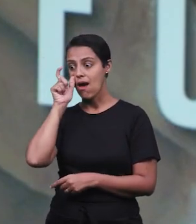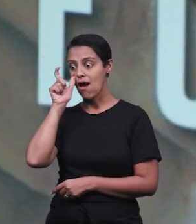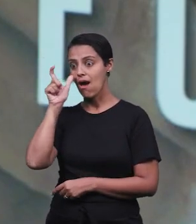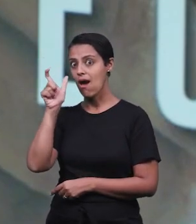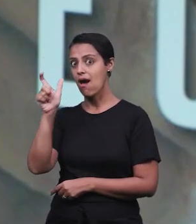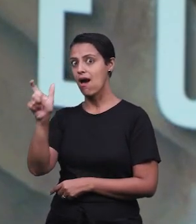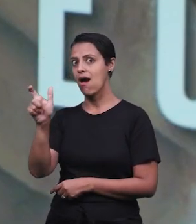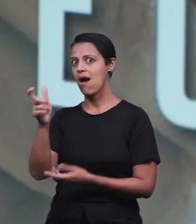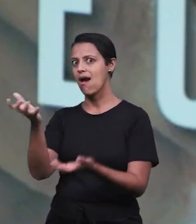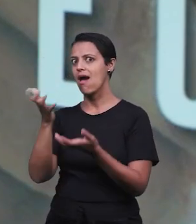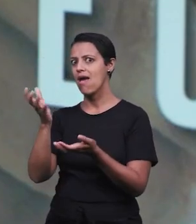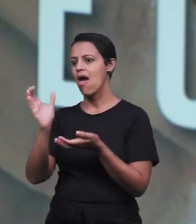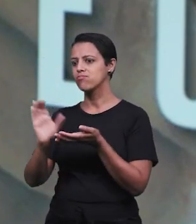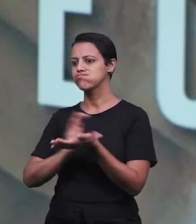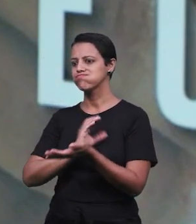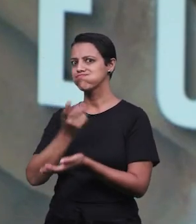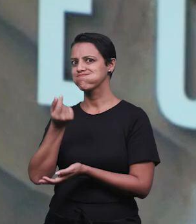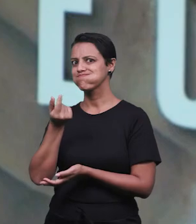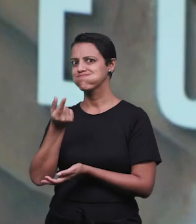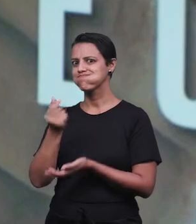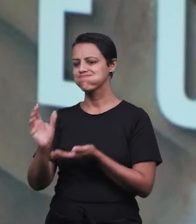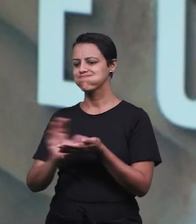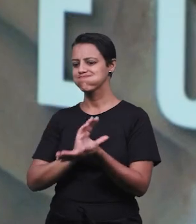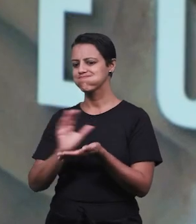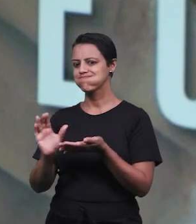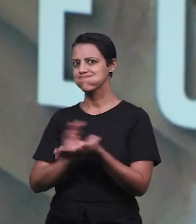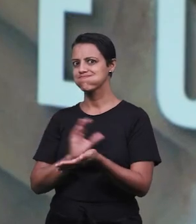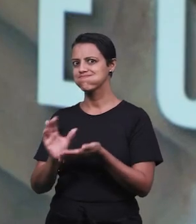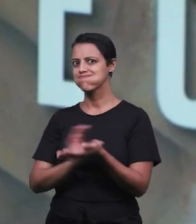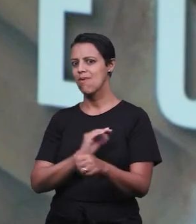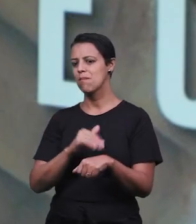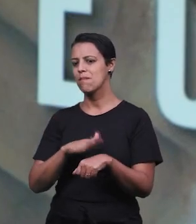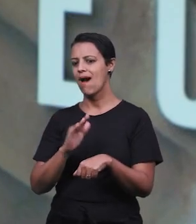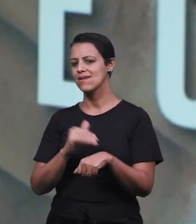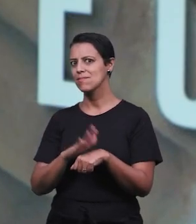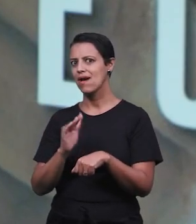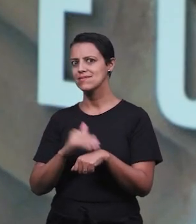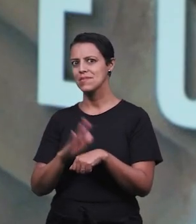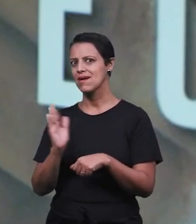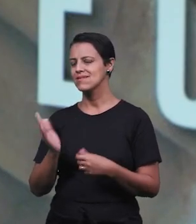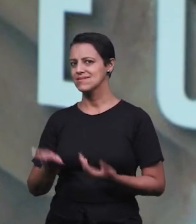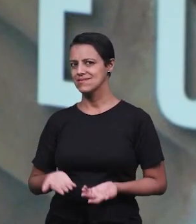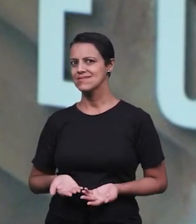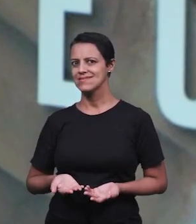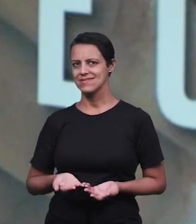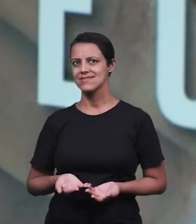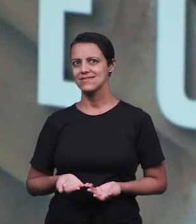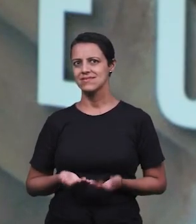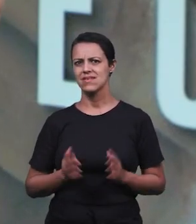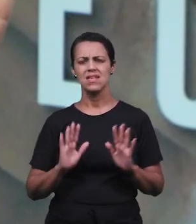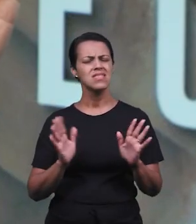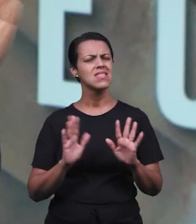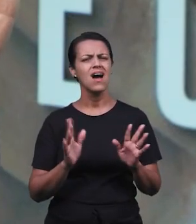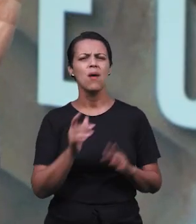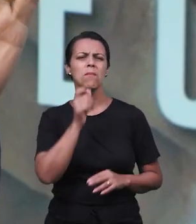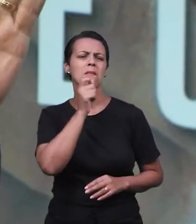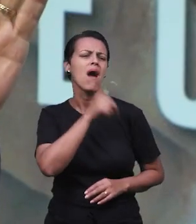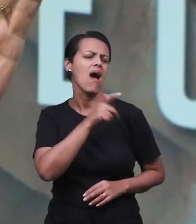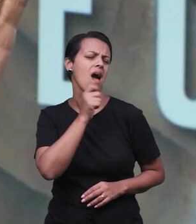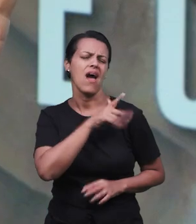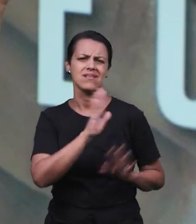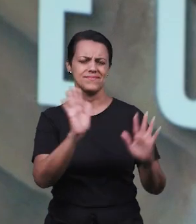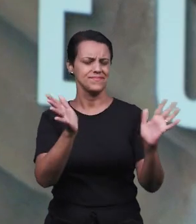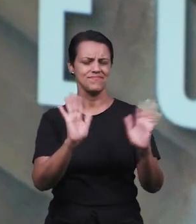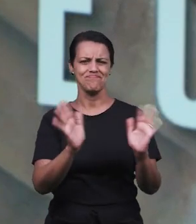é? A preocupação em mais de o pastor. Não estamos aqui criticando ninguém com